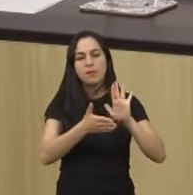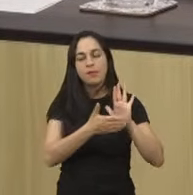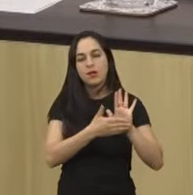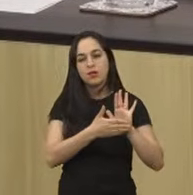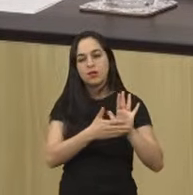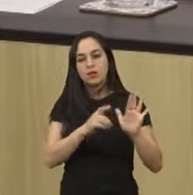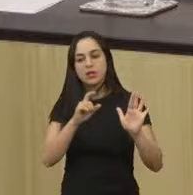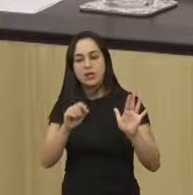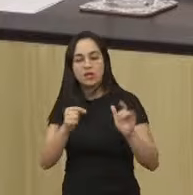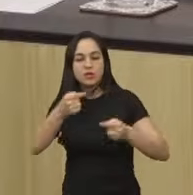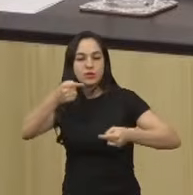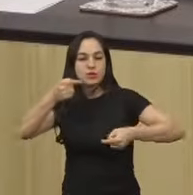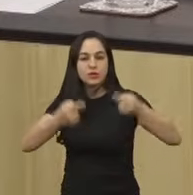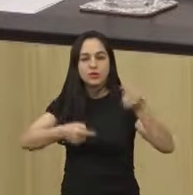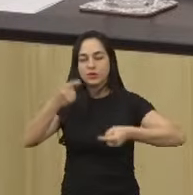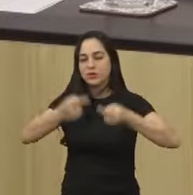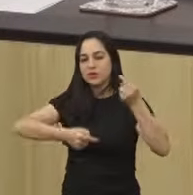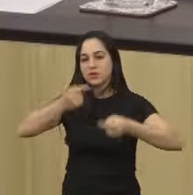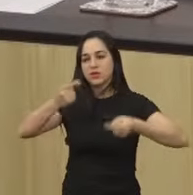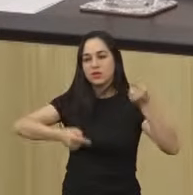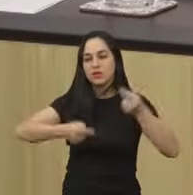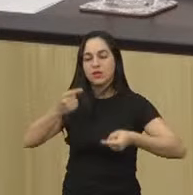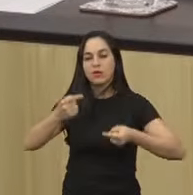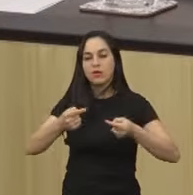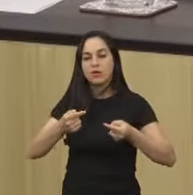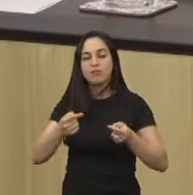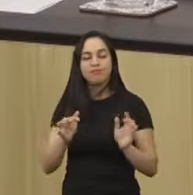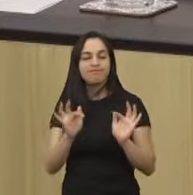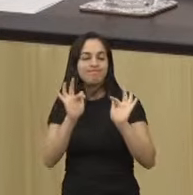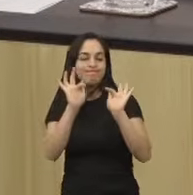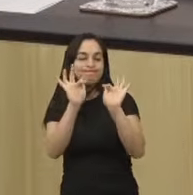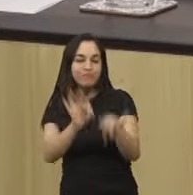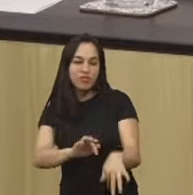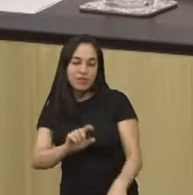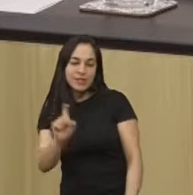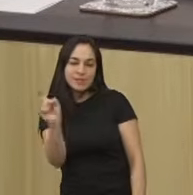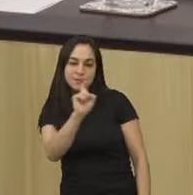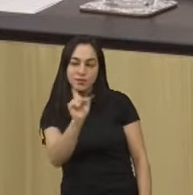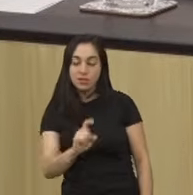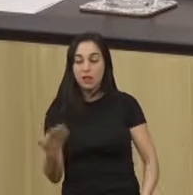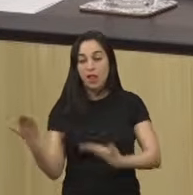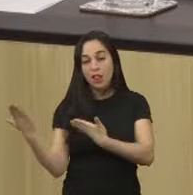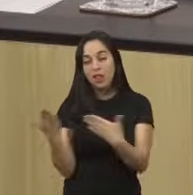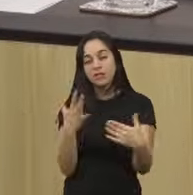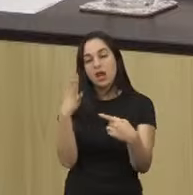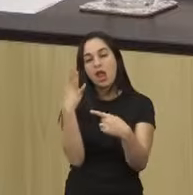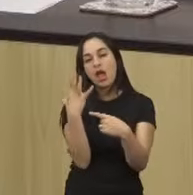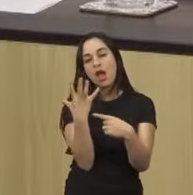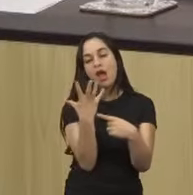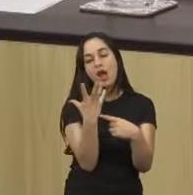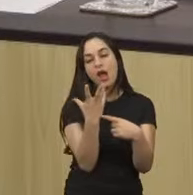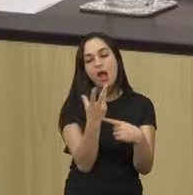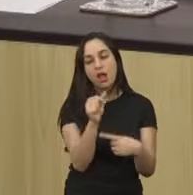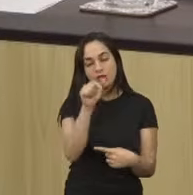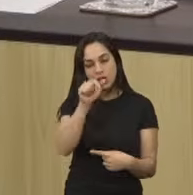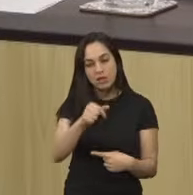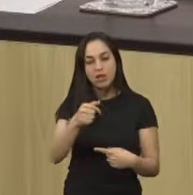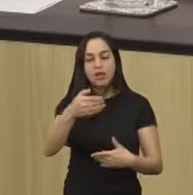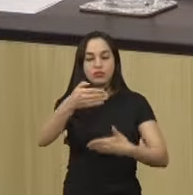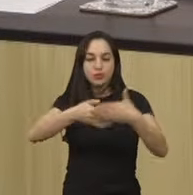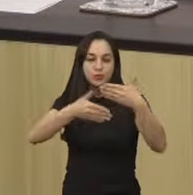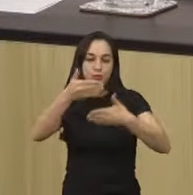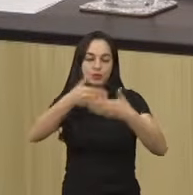de discussão, né? Uma proposta para o fim das pichações, trazendo a arte para os muros da nossa cidade. Então, é